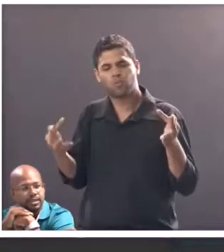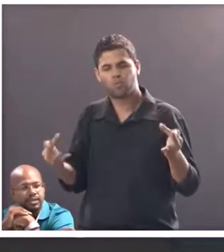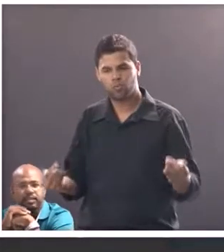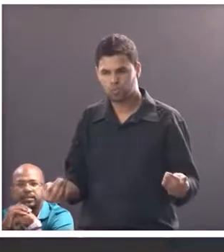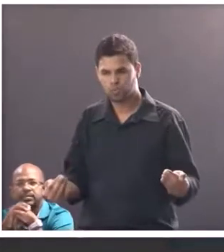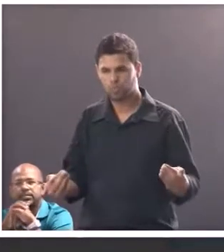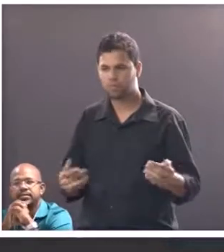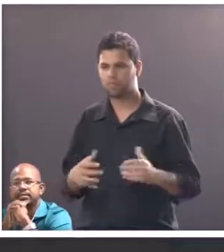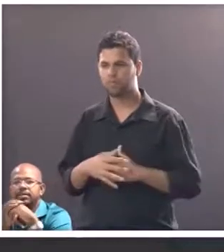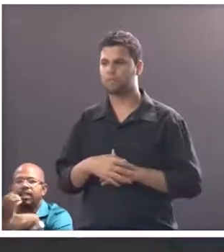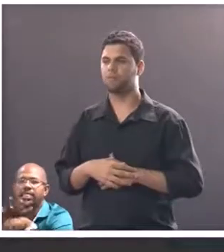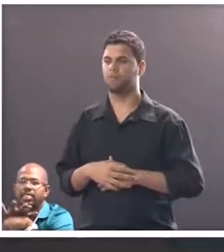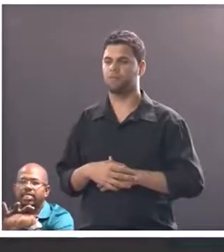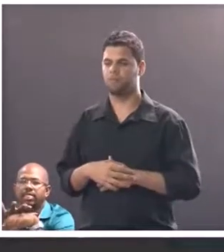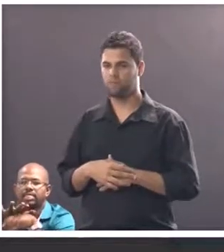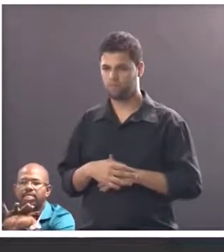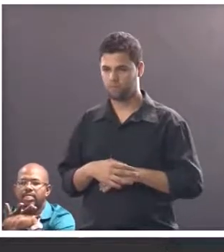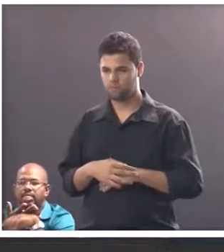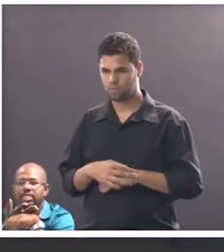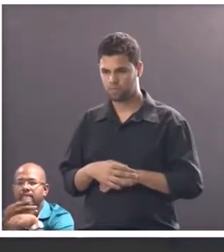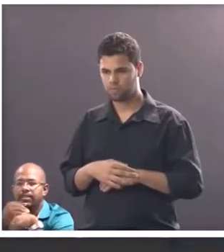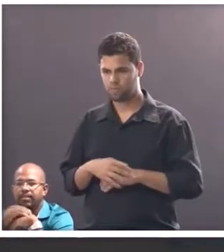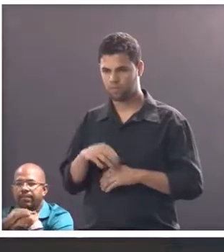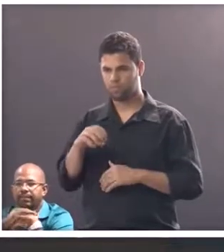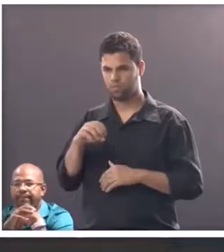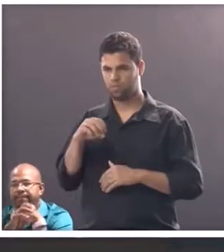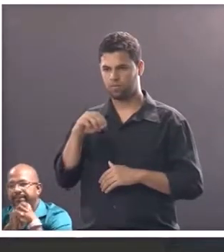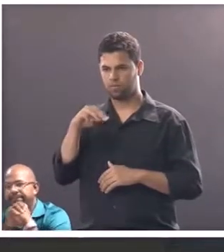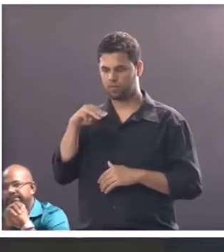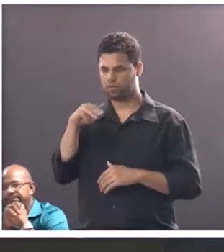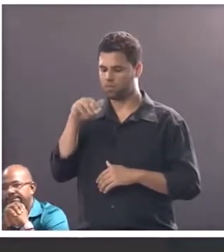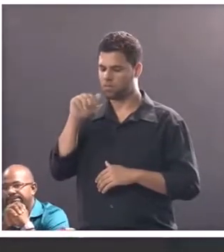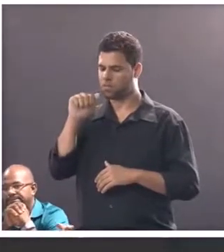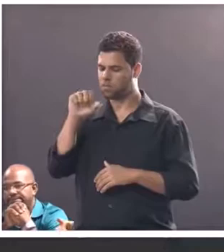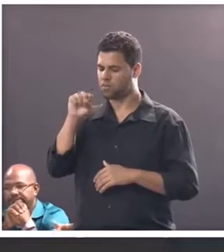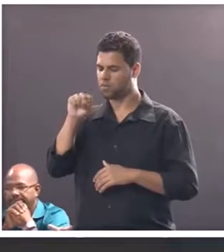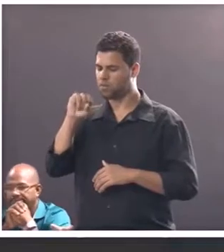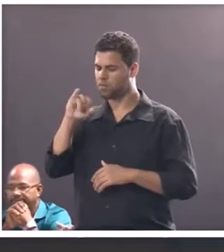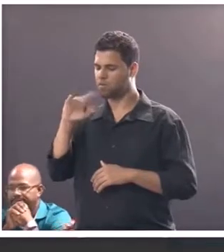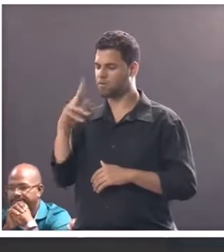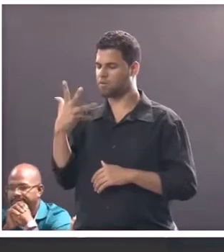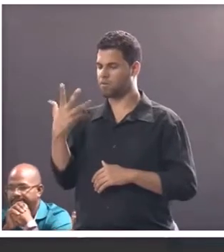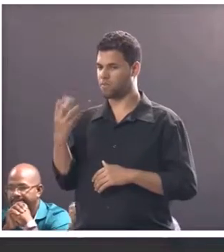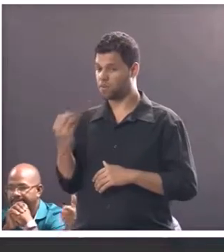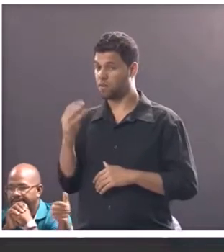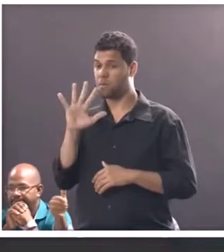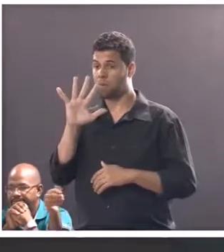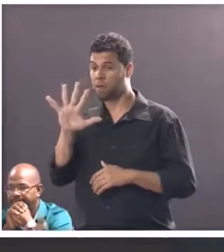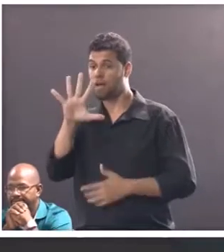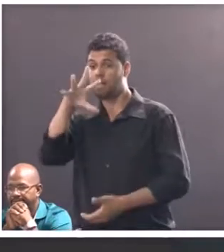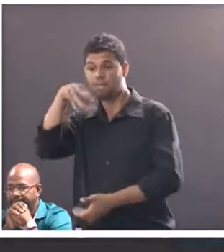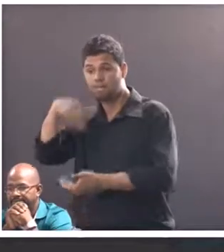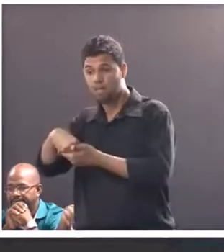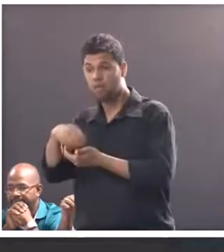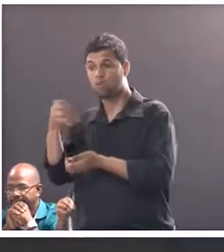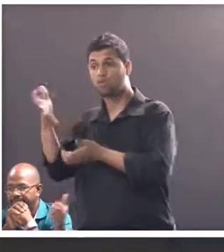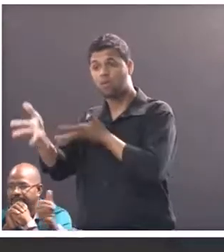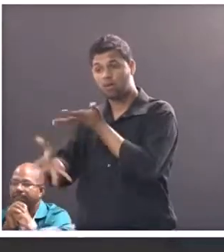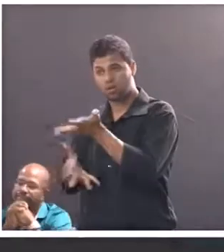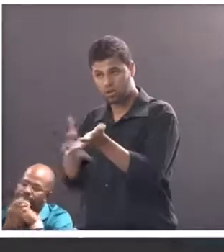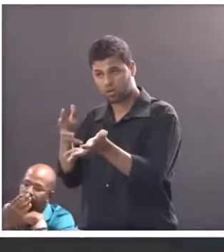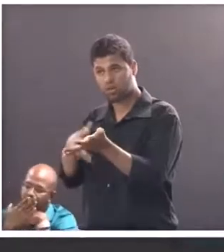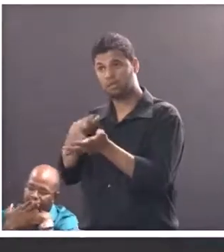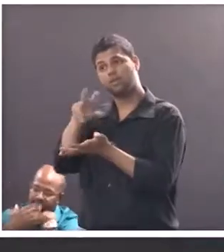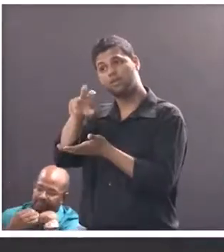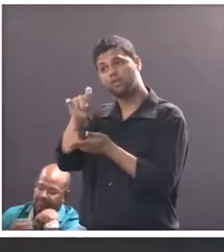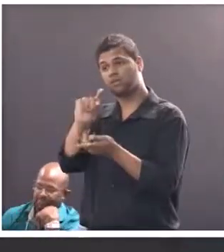que me encanta. Tá aqui de manhã não, vai estar de tarde. Isso, Estava nervoso. na língua de sinais, se eu for traduzir um filme ou uma